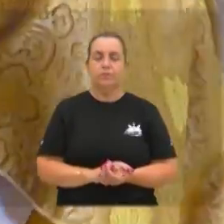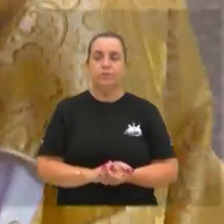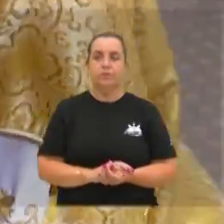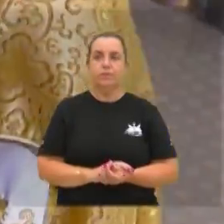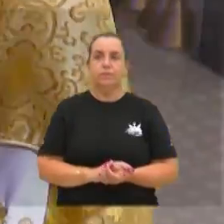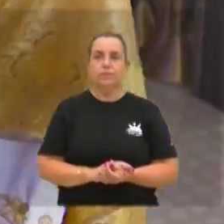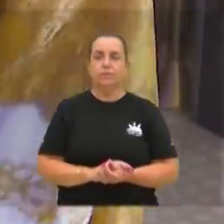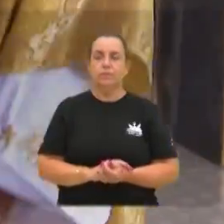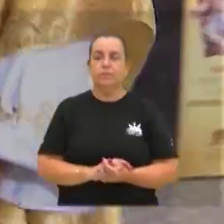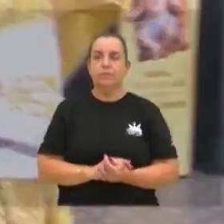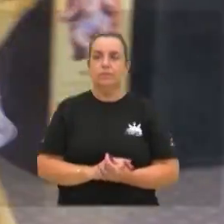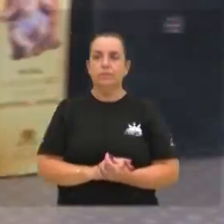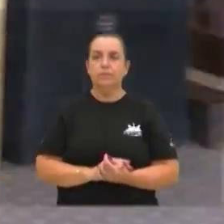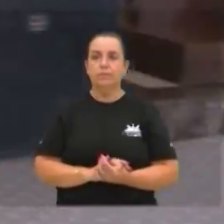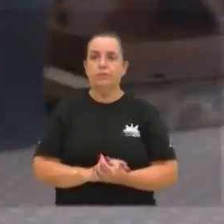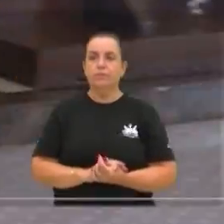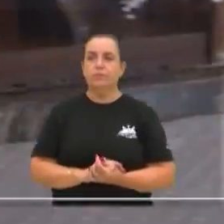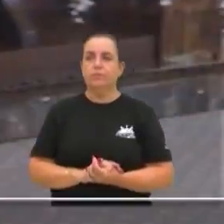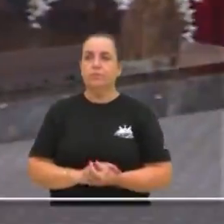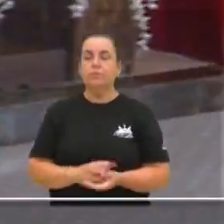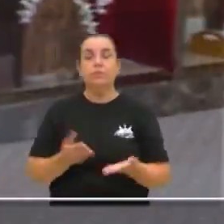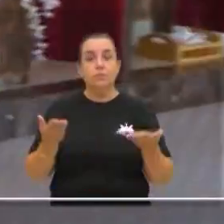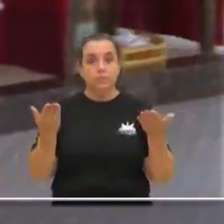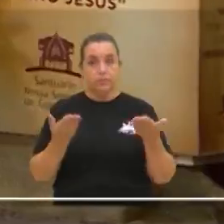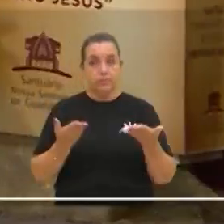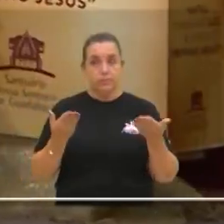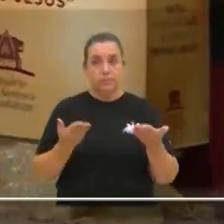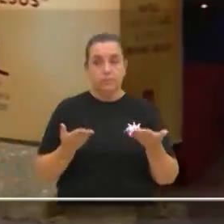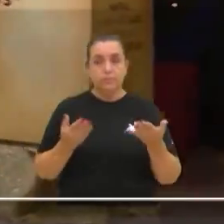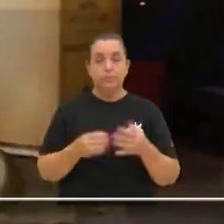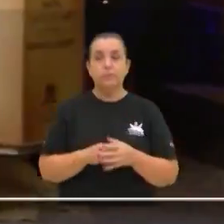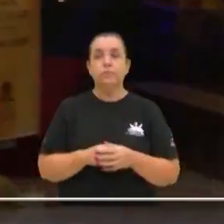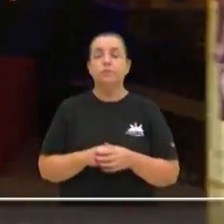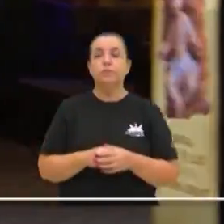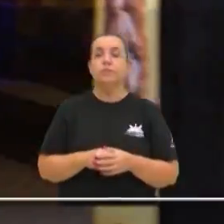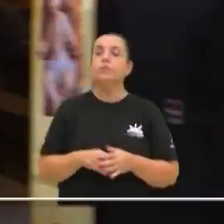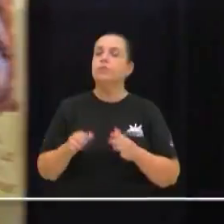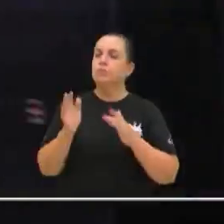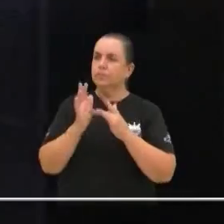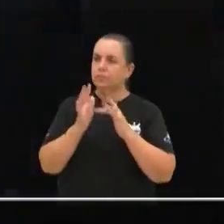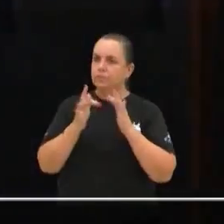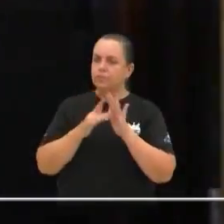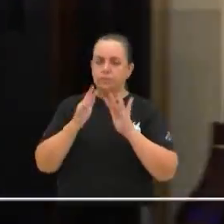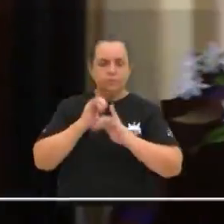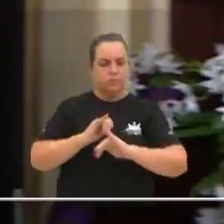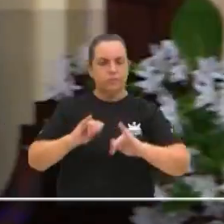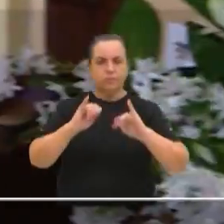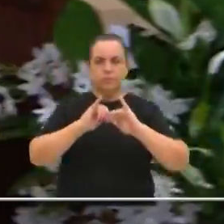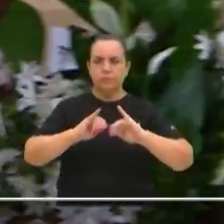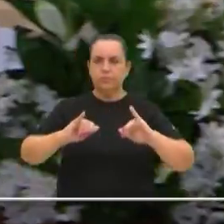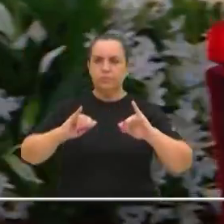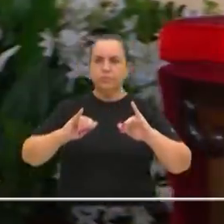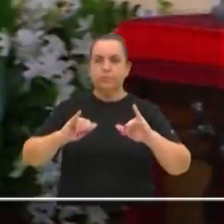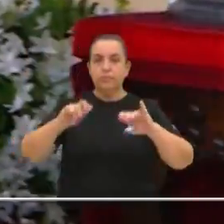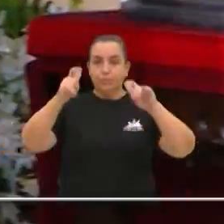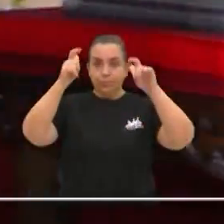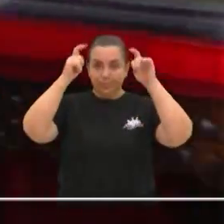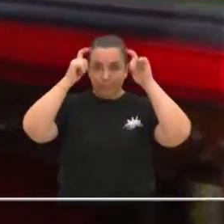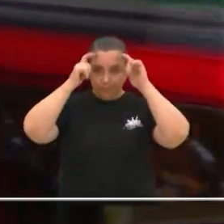Salvador. E é hoje, neste dia, quando Jesus é proclamado o